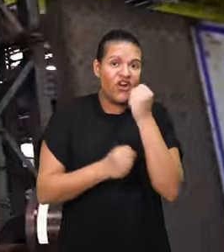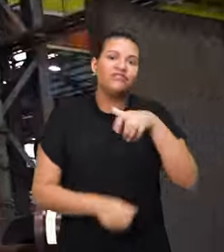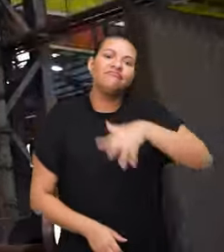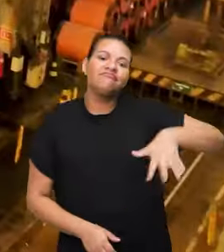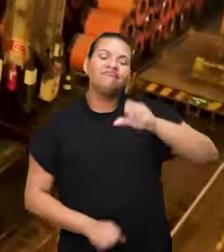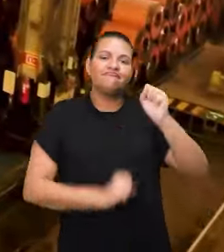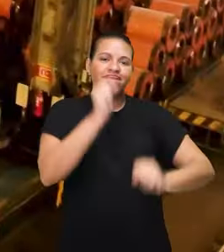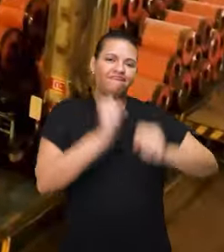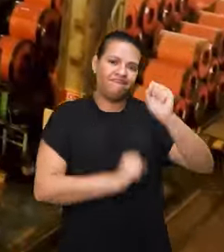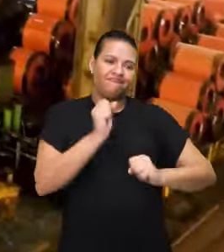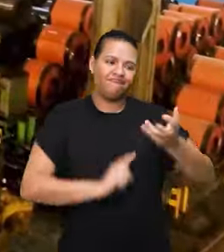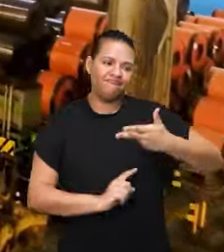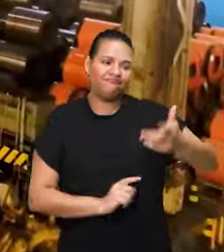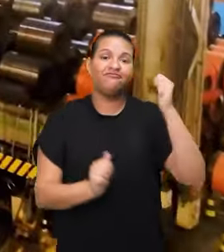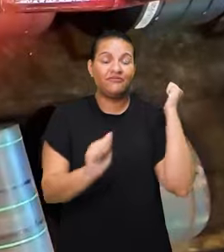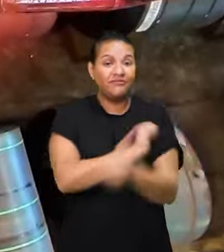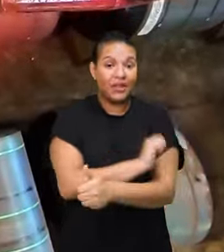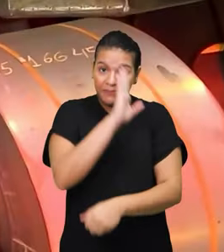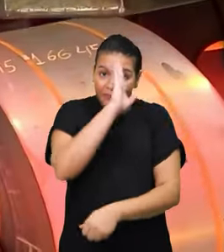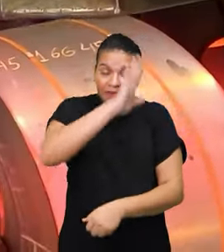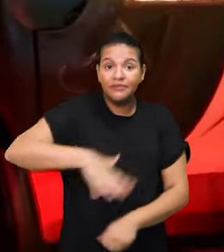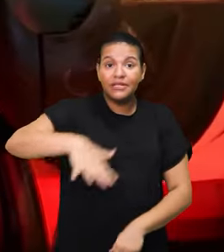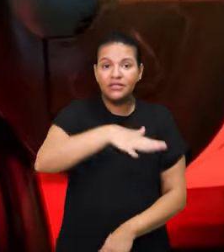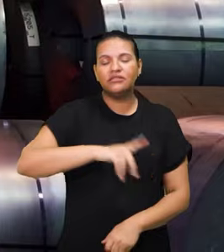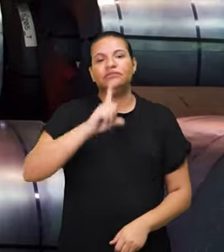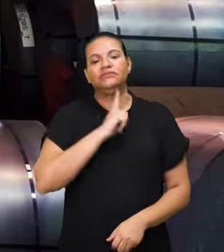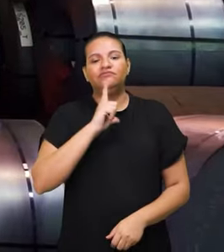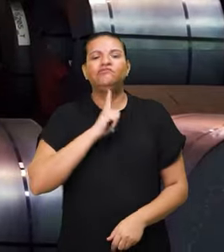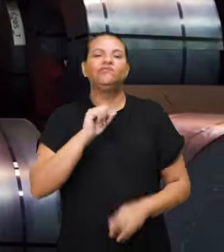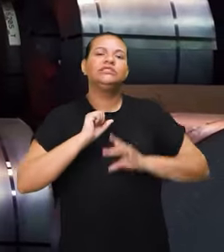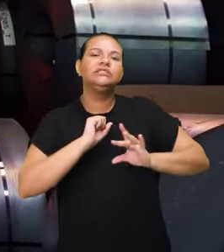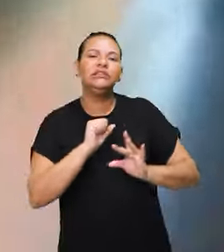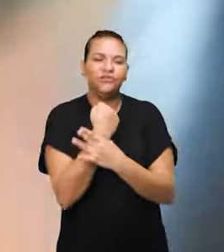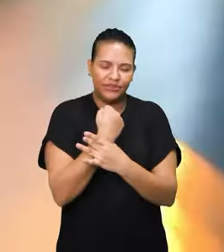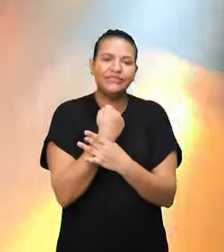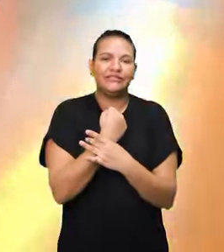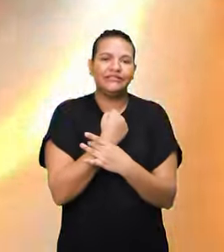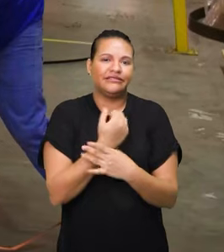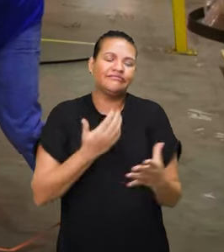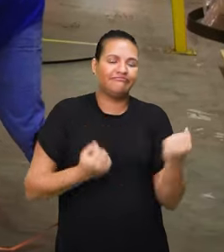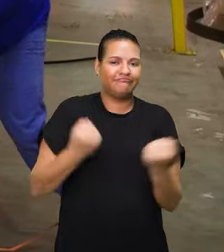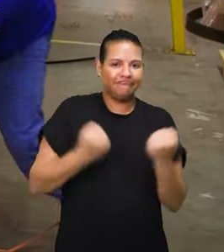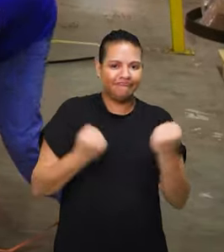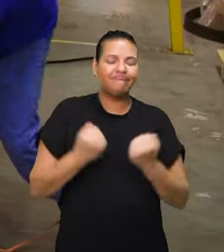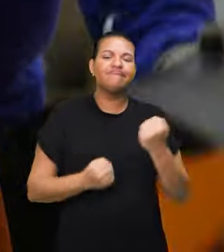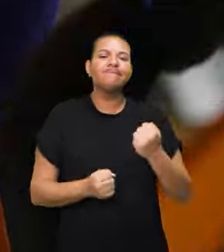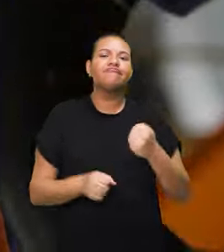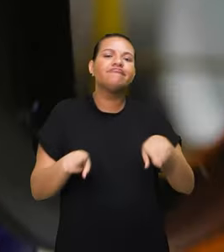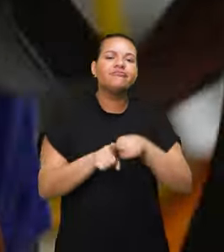gente já aplica João é branco tem cabelos grisalhos e olhos castanhos são voltadas a segurança